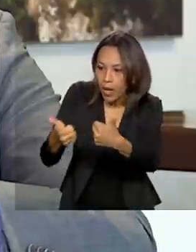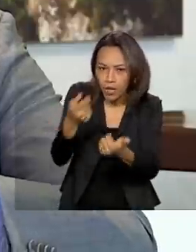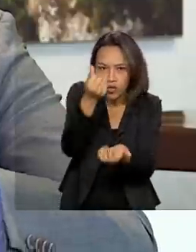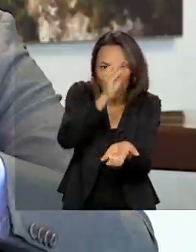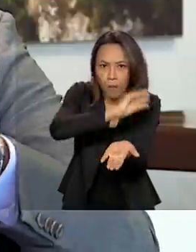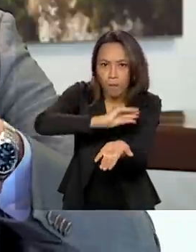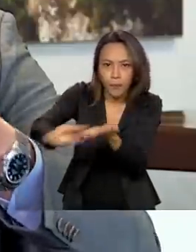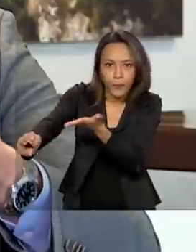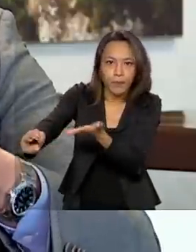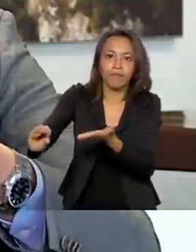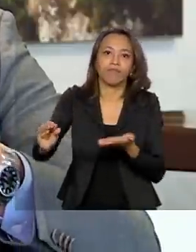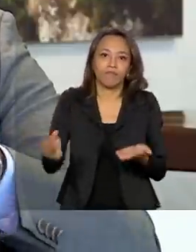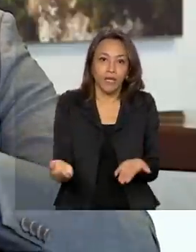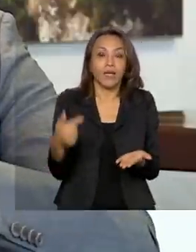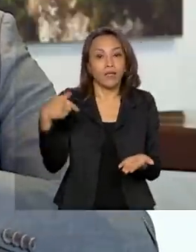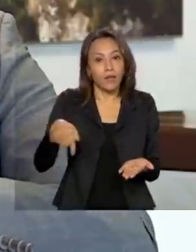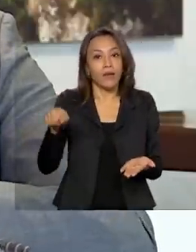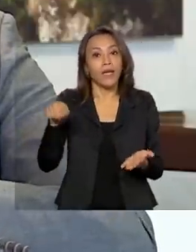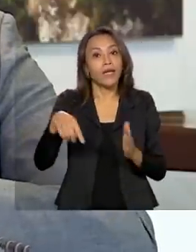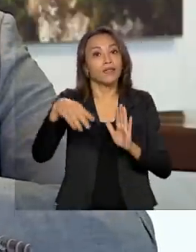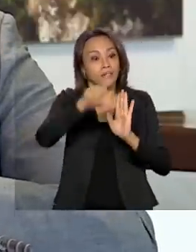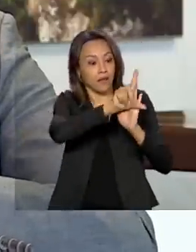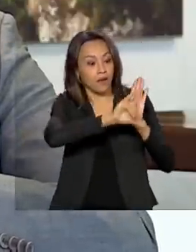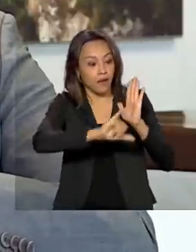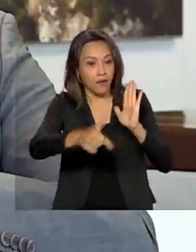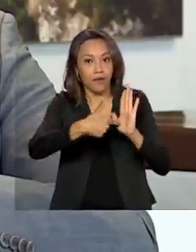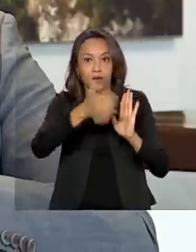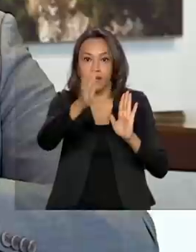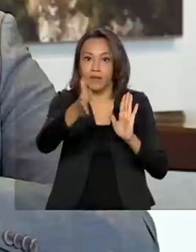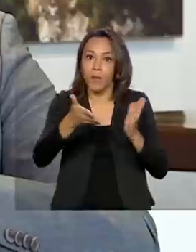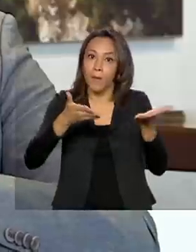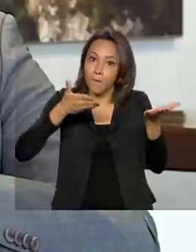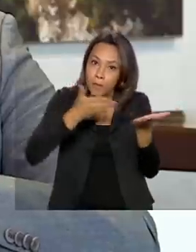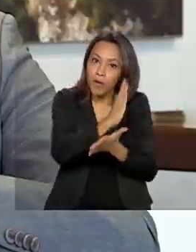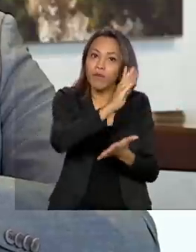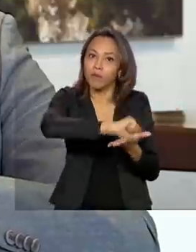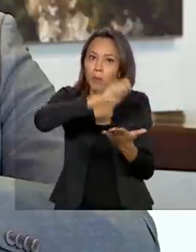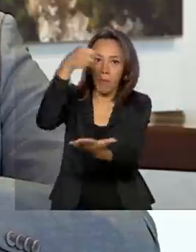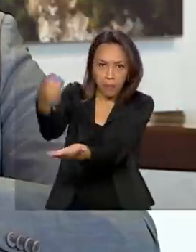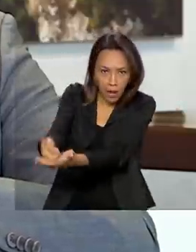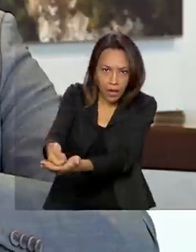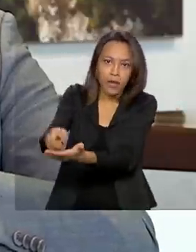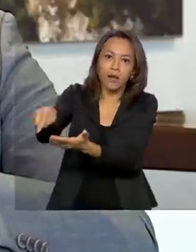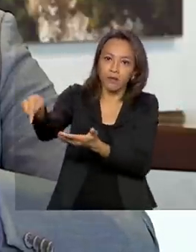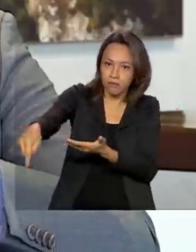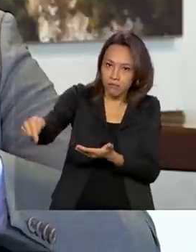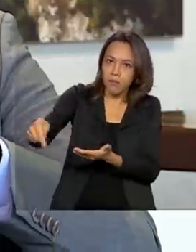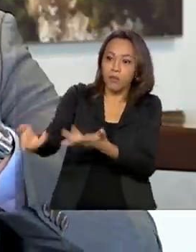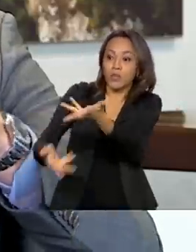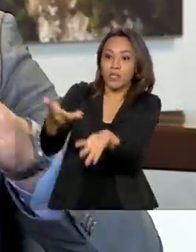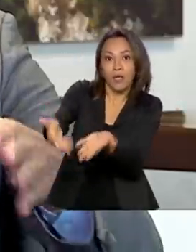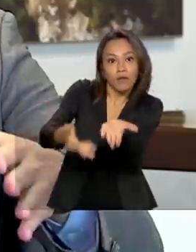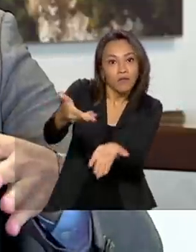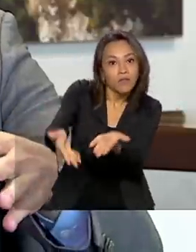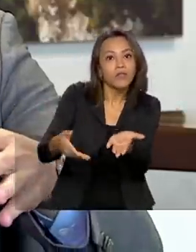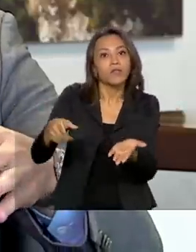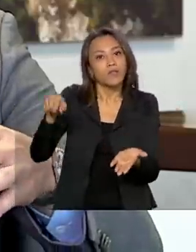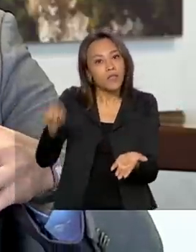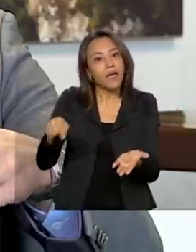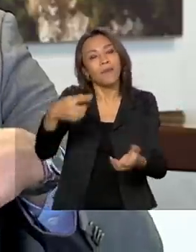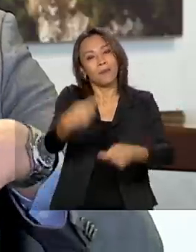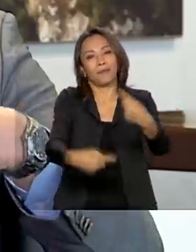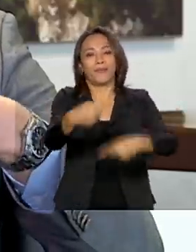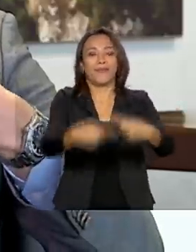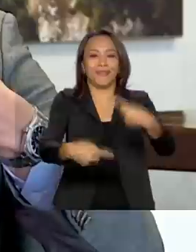Mais inspira essa lei agora aprovada do pagamento por serviços ambientais, o que acaba virando, portanto, uma